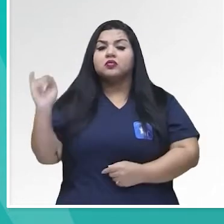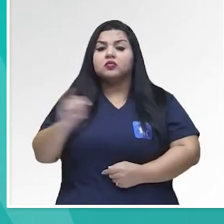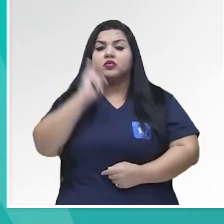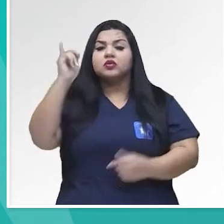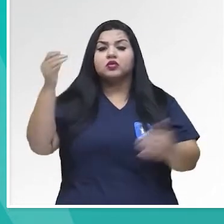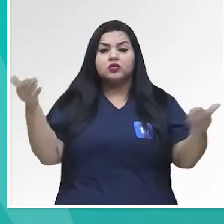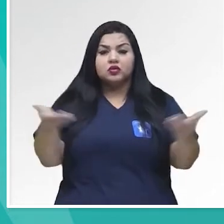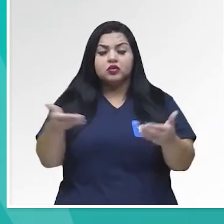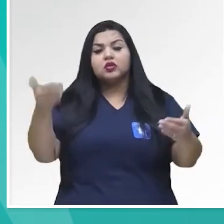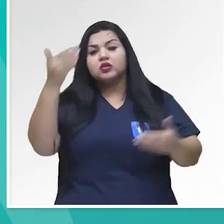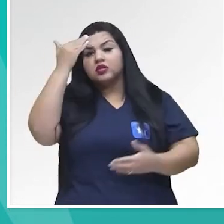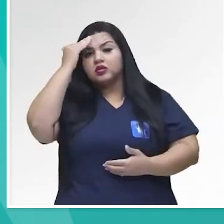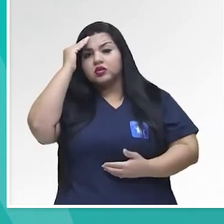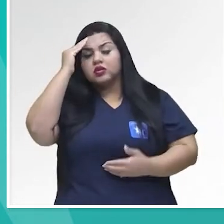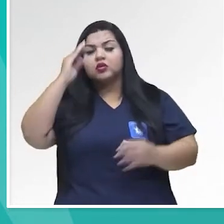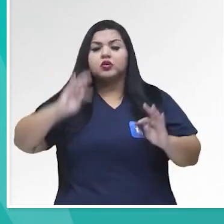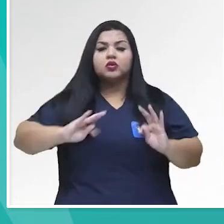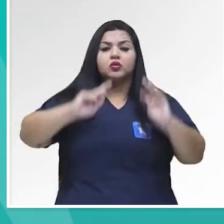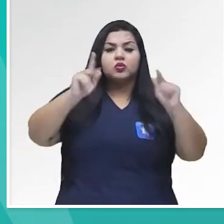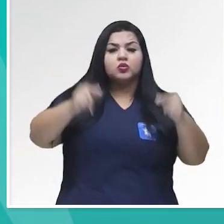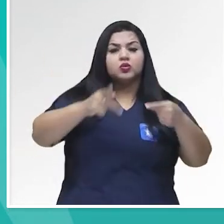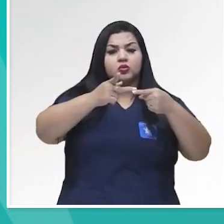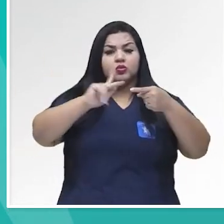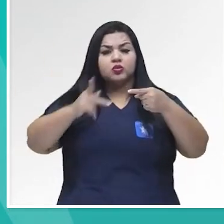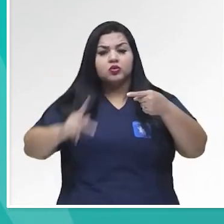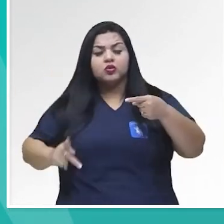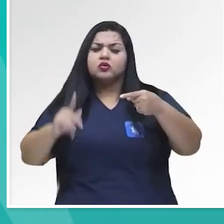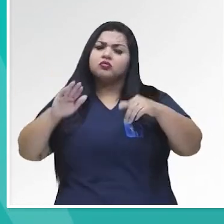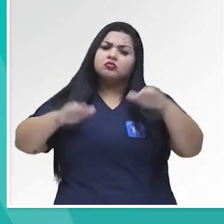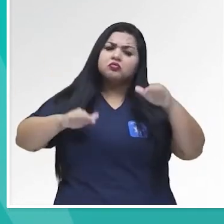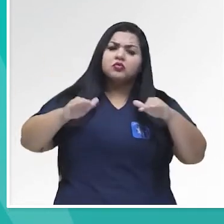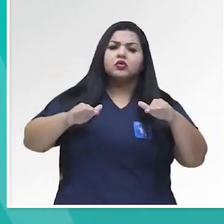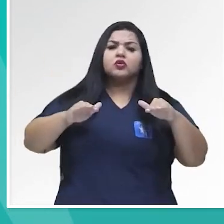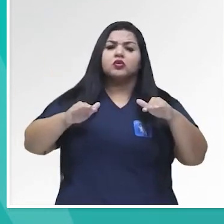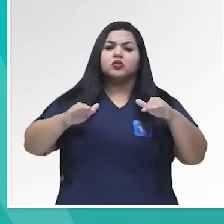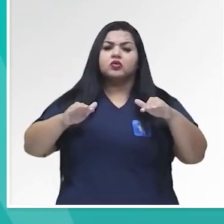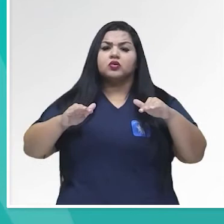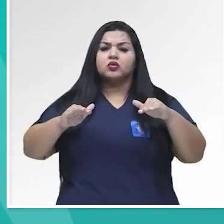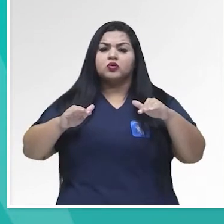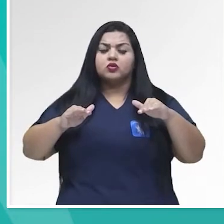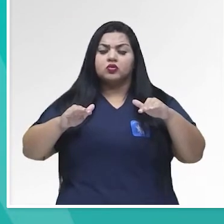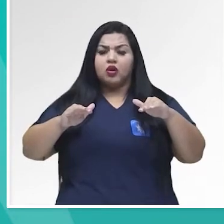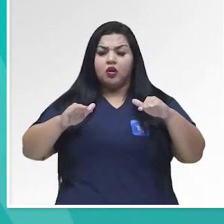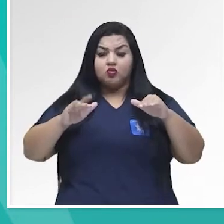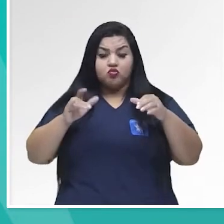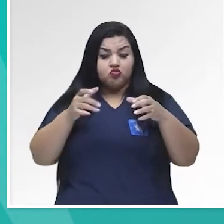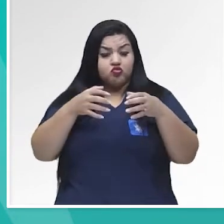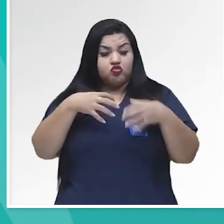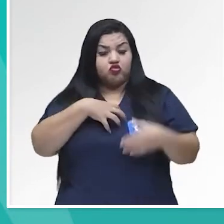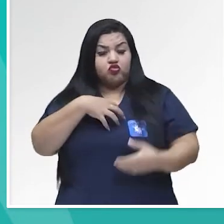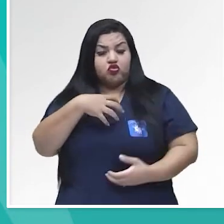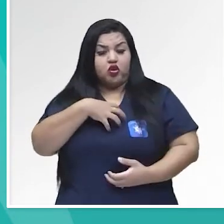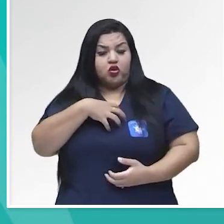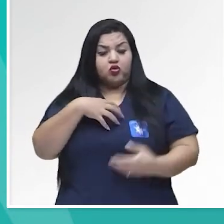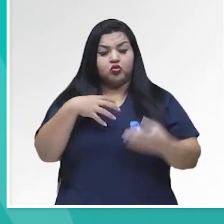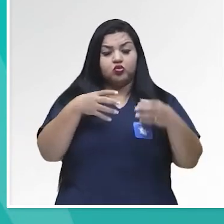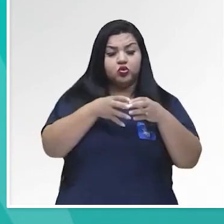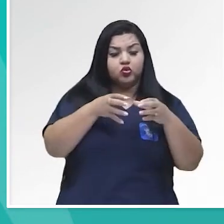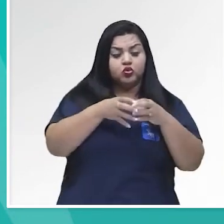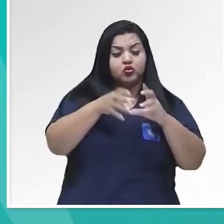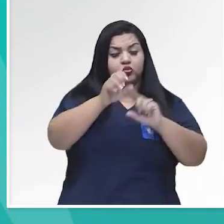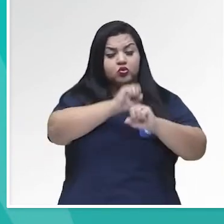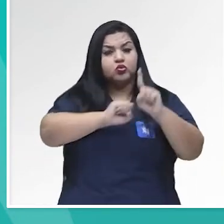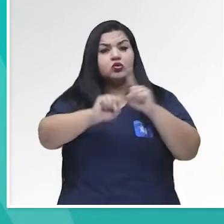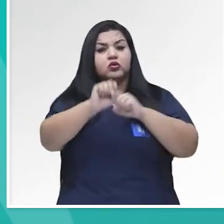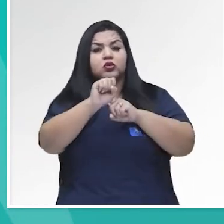é entender que todo paradigma, ele, de certa forma, é o rosto de um grupo, é o rosto de uma sociedade.